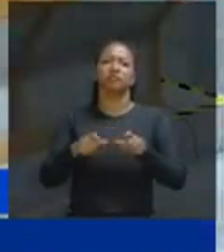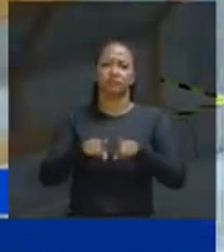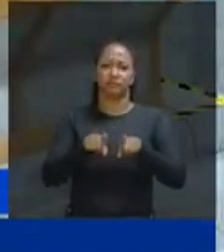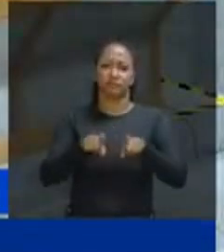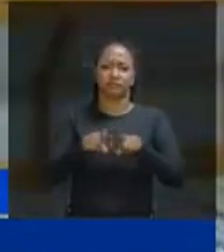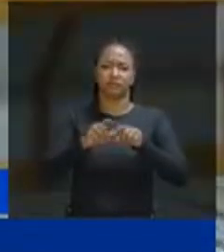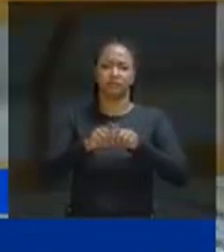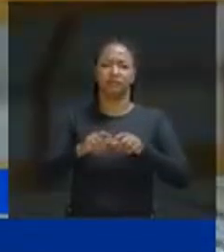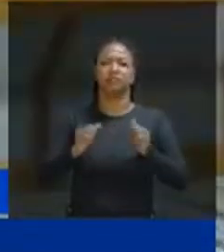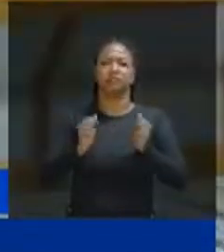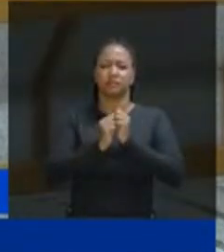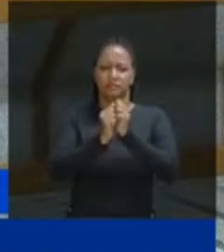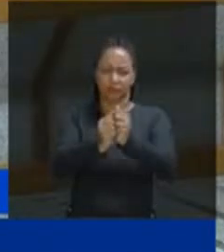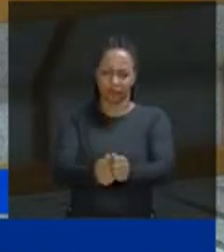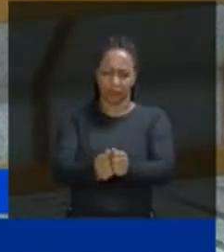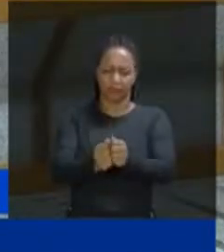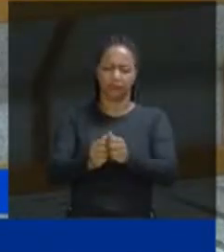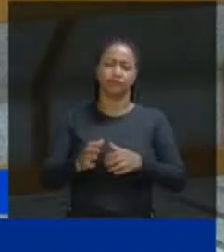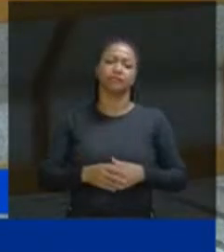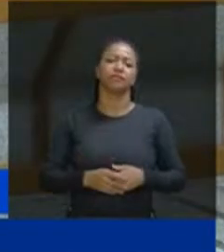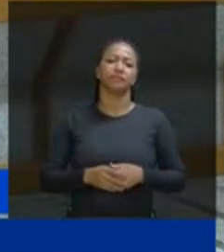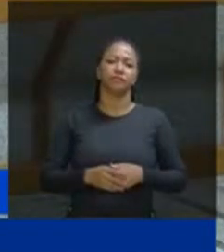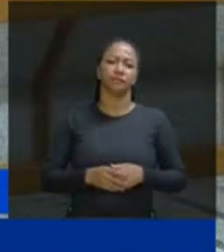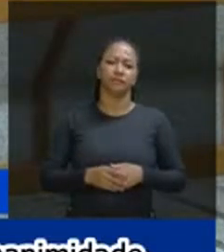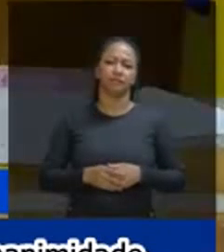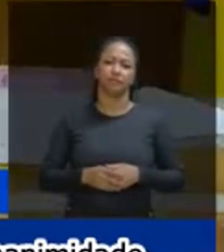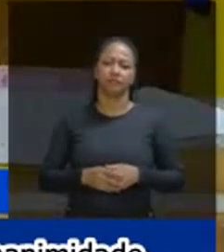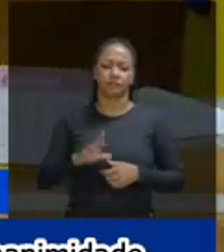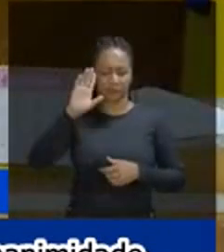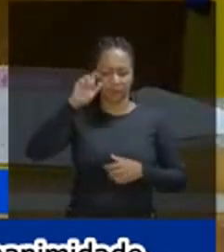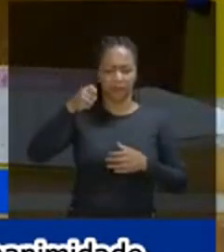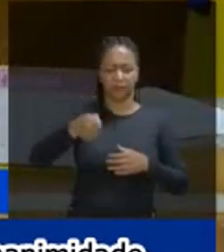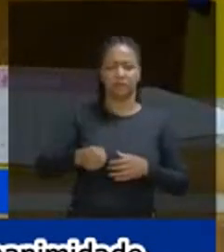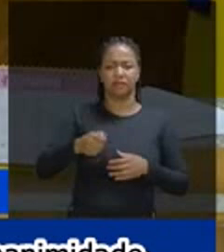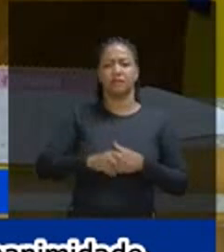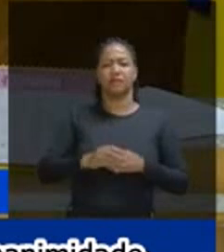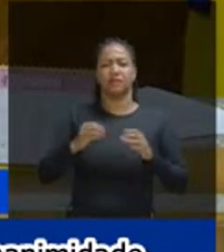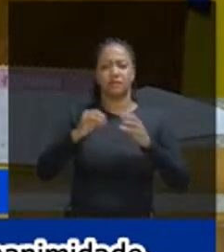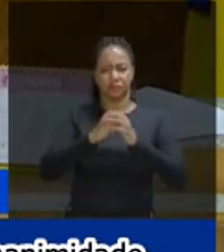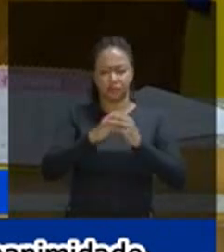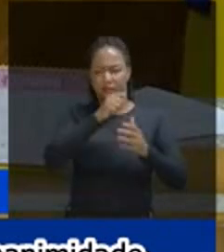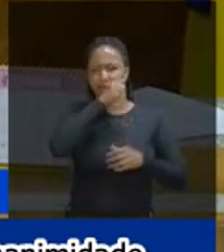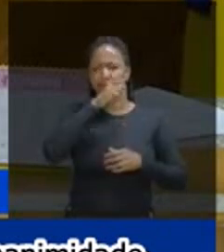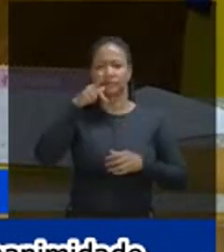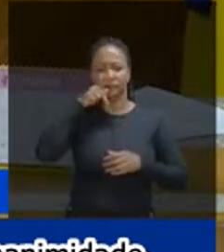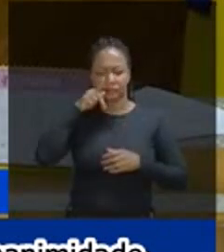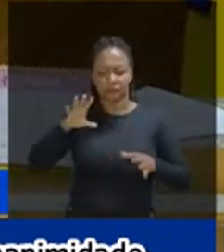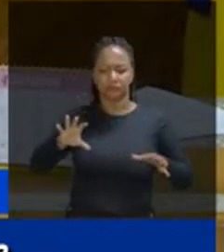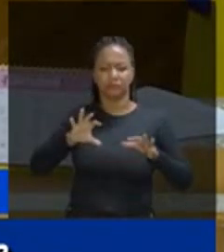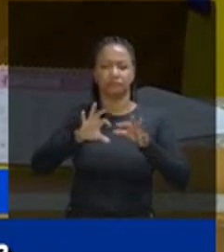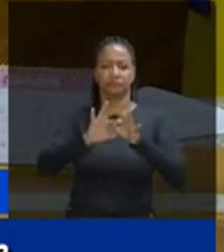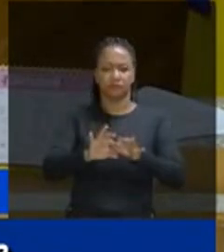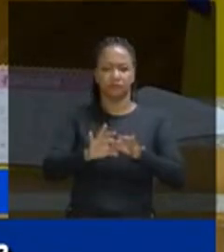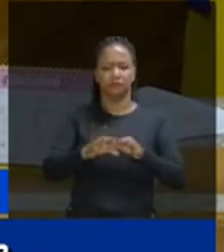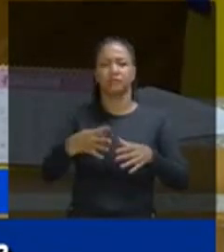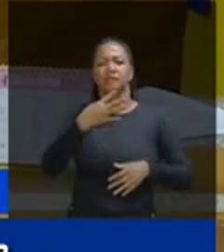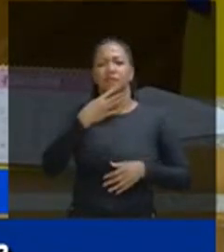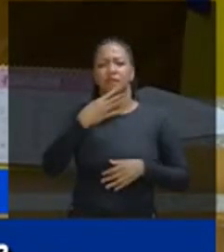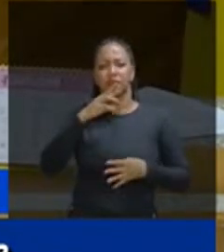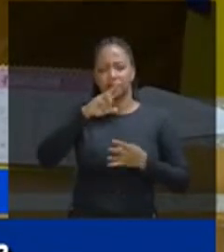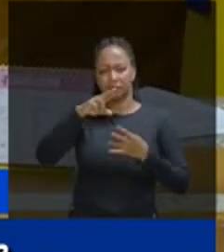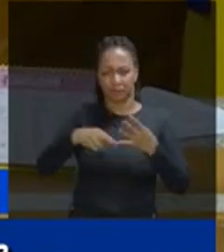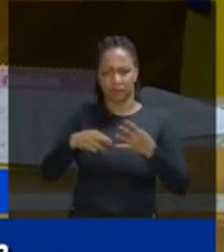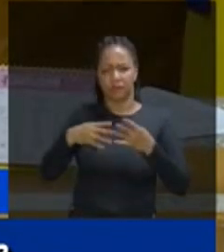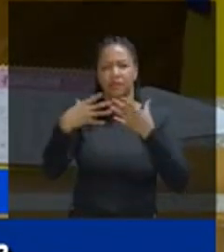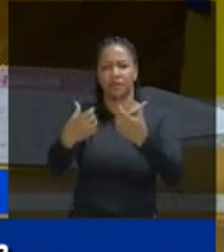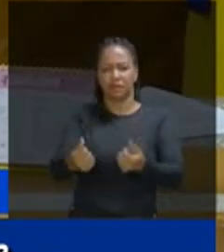Acompanhe, senhor presidente. Juiz Carlos Torque. Bem acompanho. Decisão. O Tribunal Regional Eleitoral do Amapá, por unanimidade, conheceu do recurso no mérito,